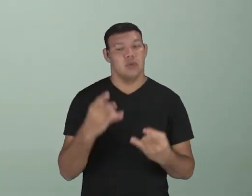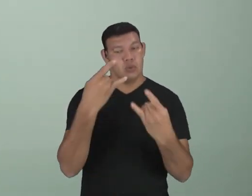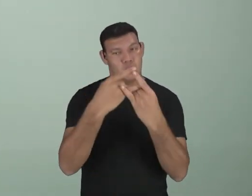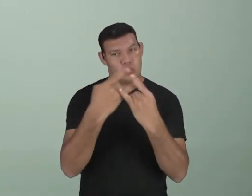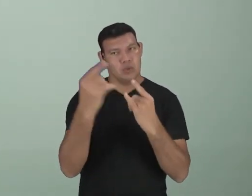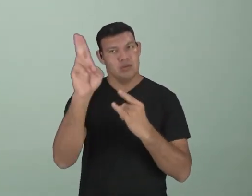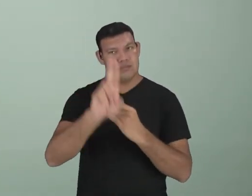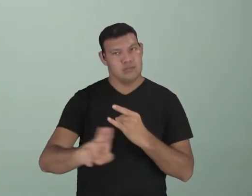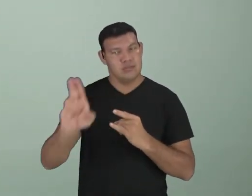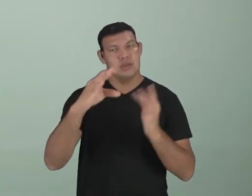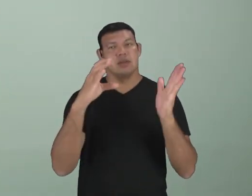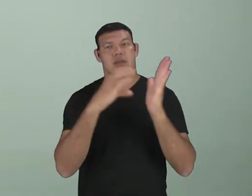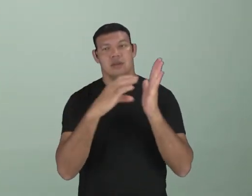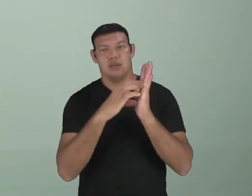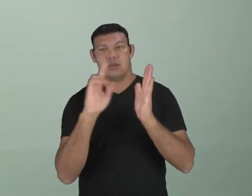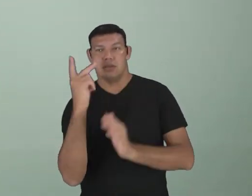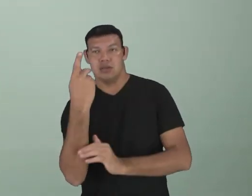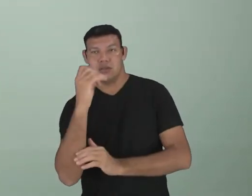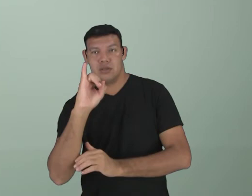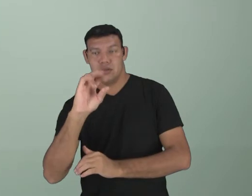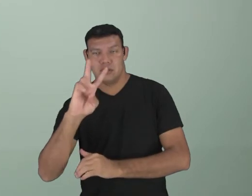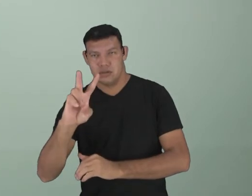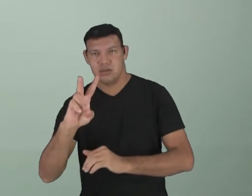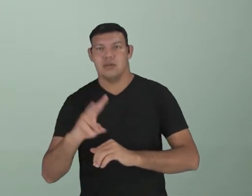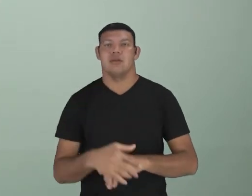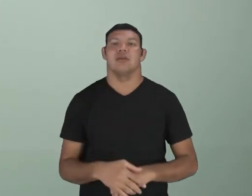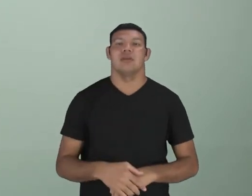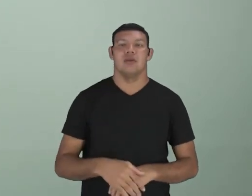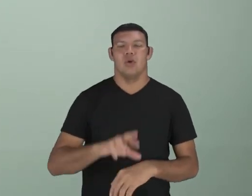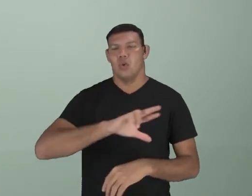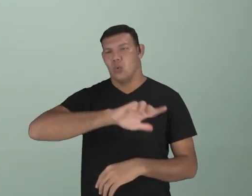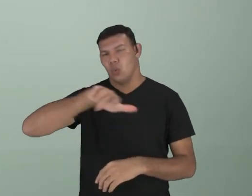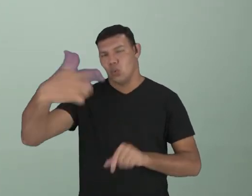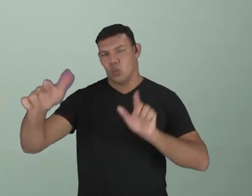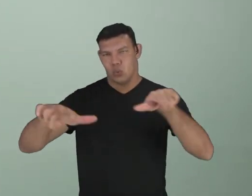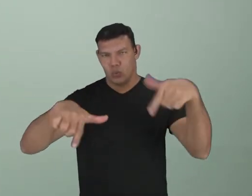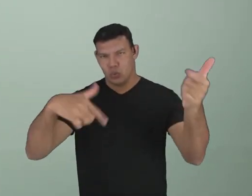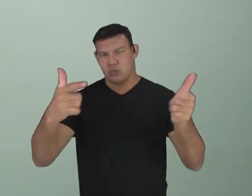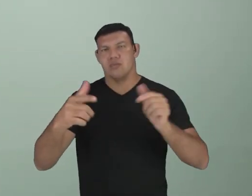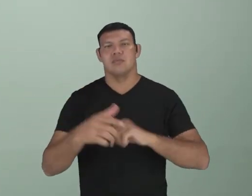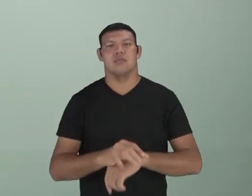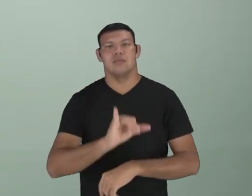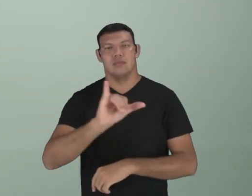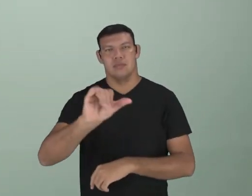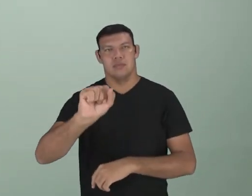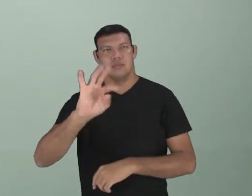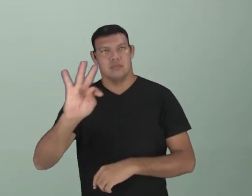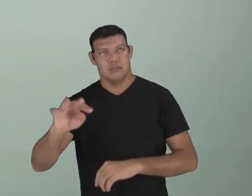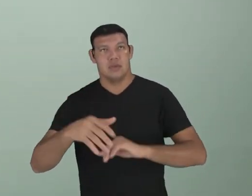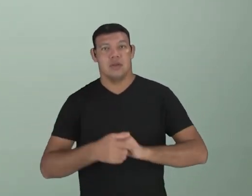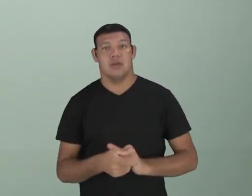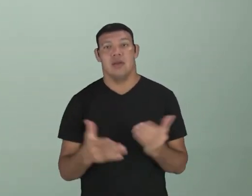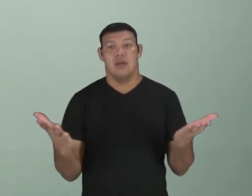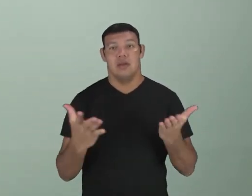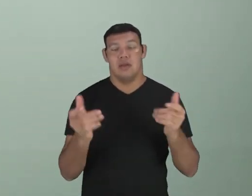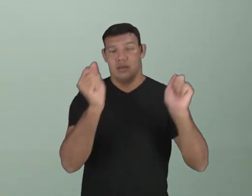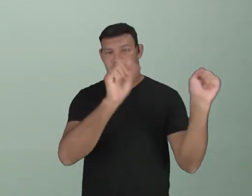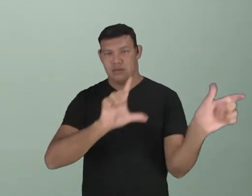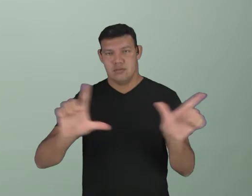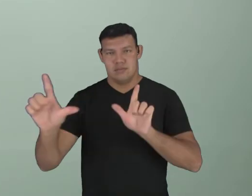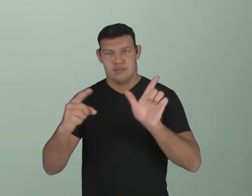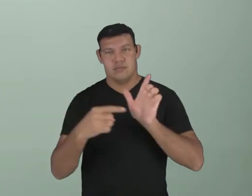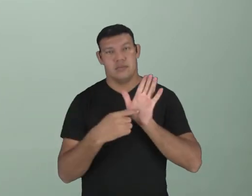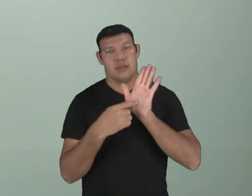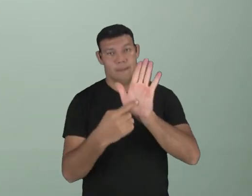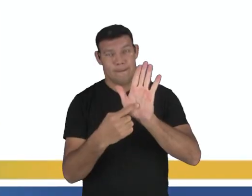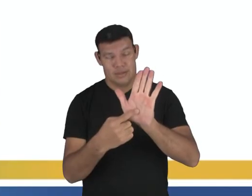do preservativo. Então, o HIV, as hepatites, a sífilis e todas as outras ISTs, tá bom? Eu